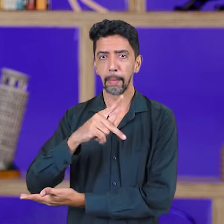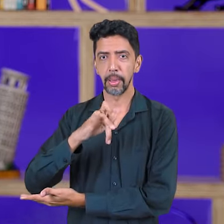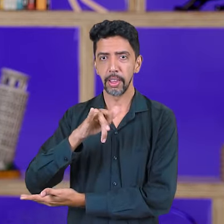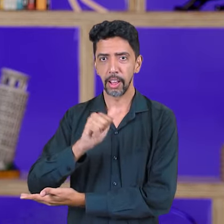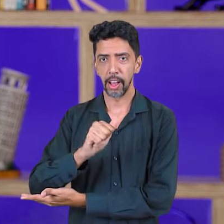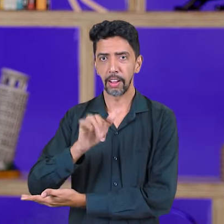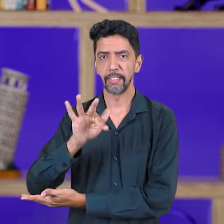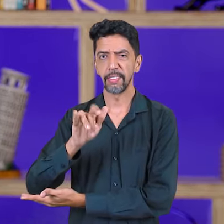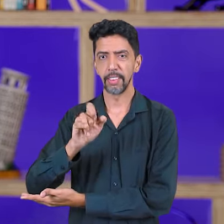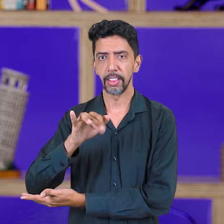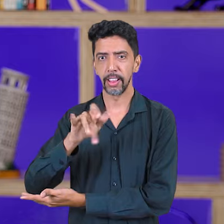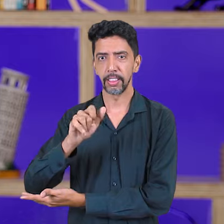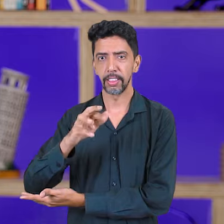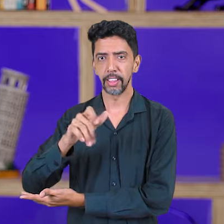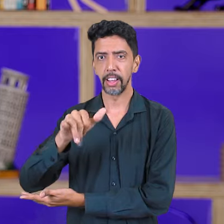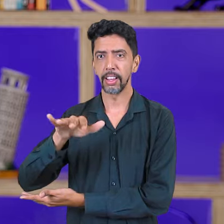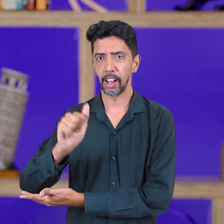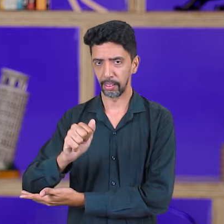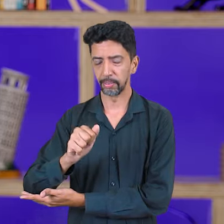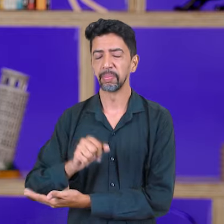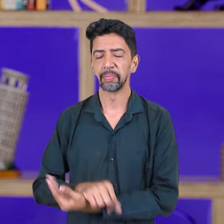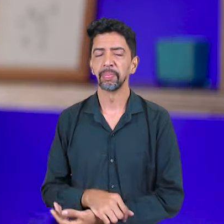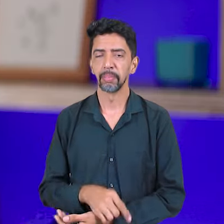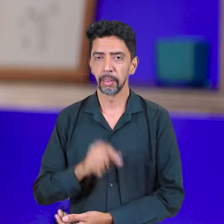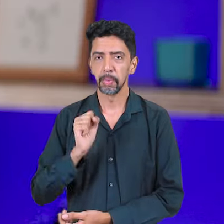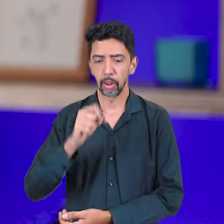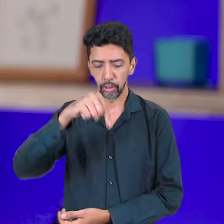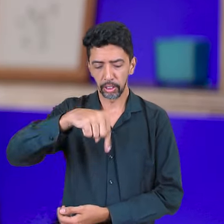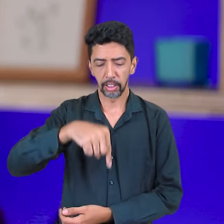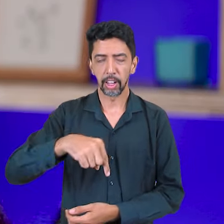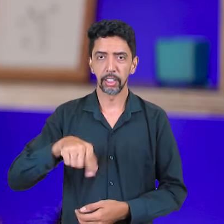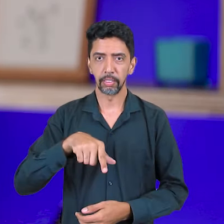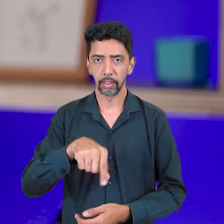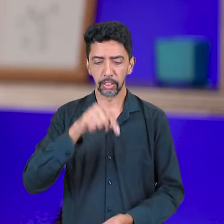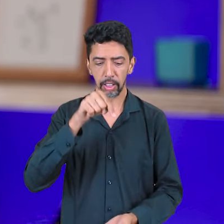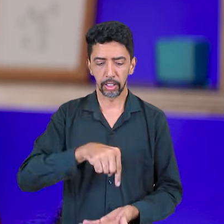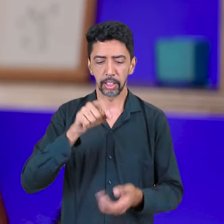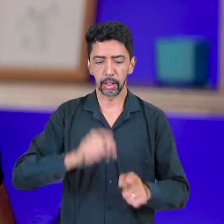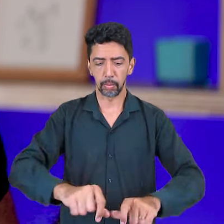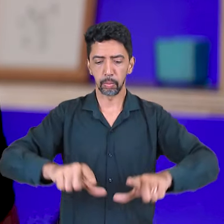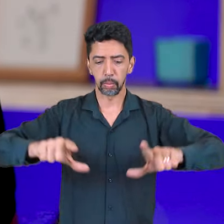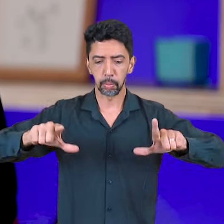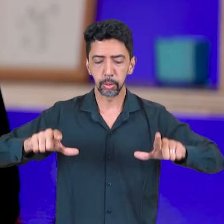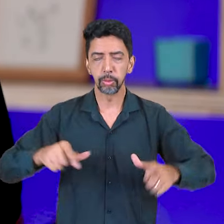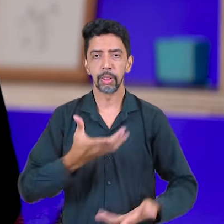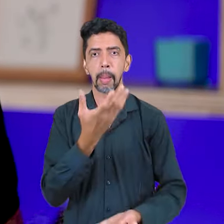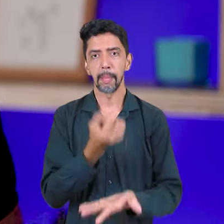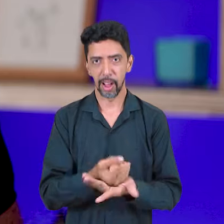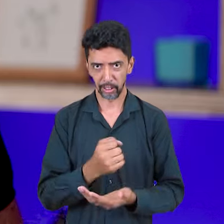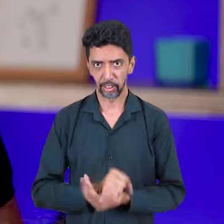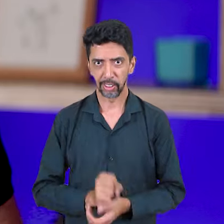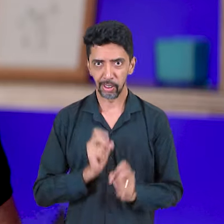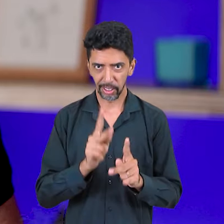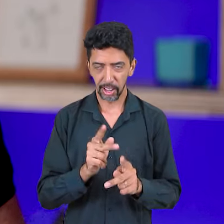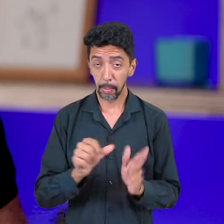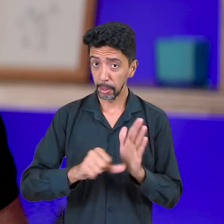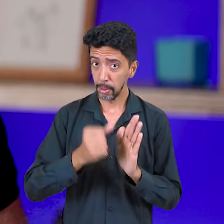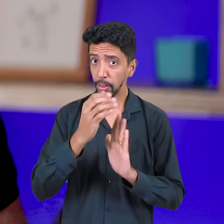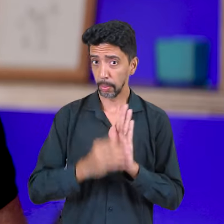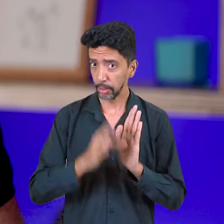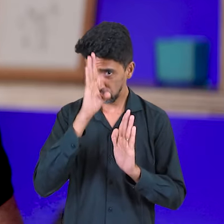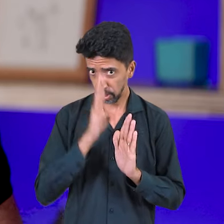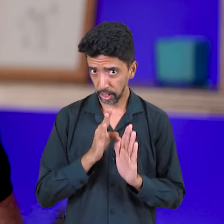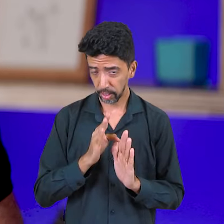não vou fazer só isso não vou deixar um outro link aqui para você começar já a sua